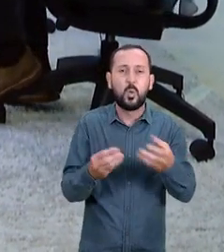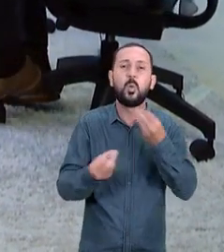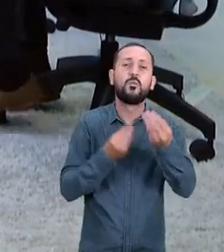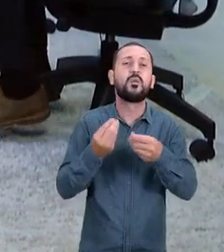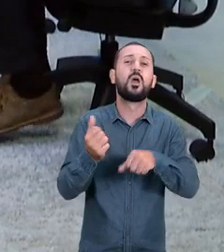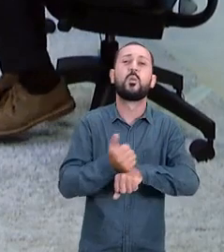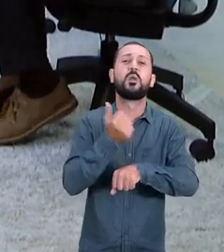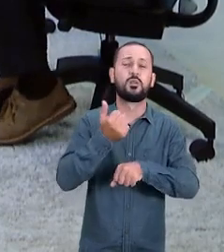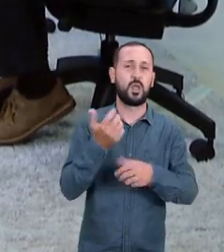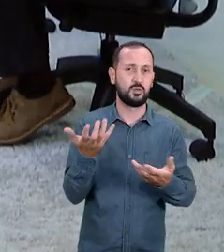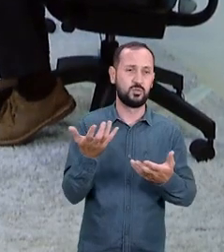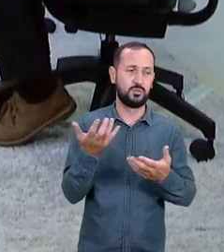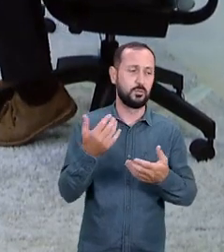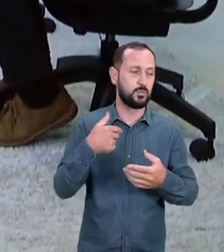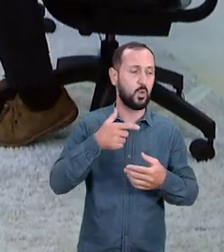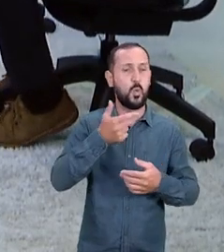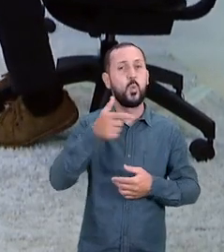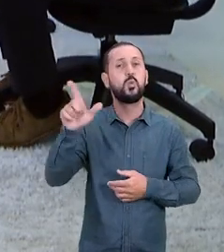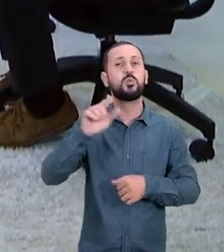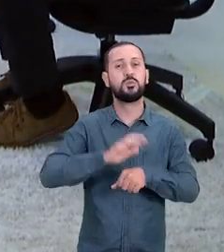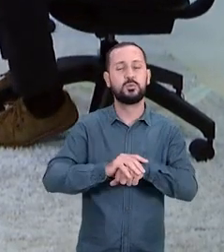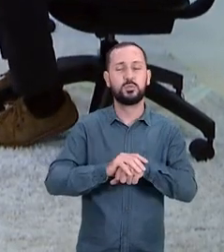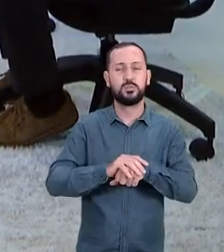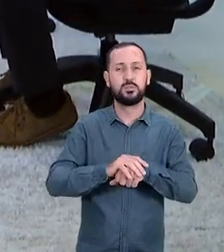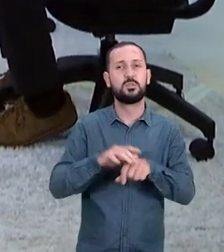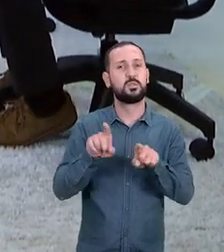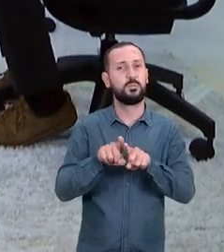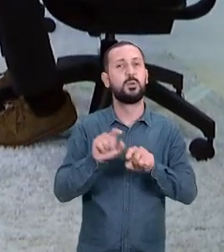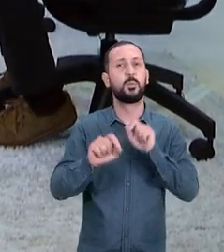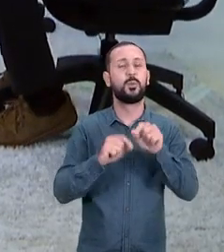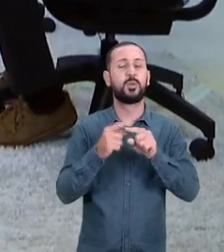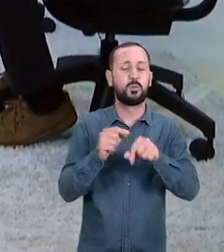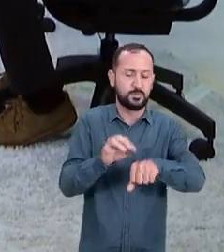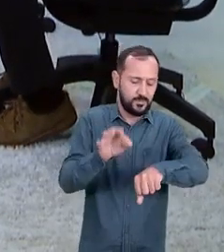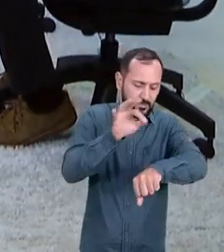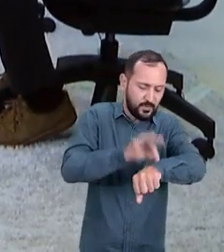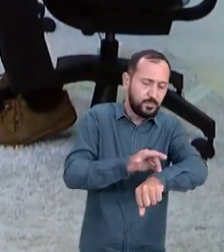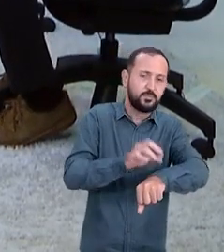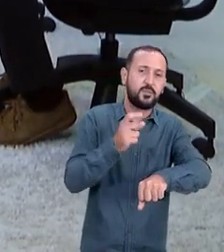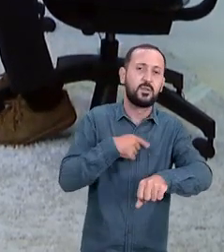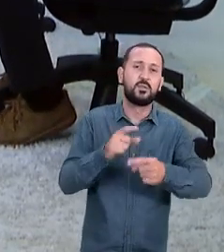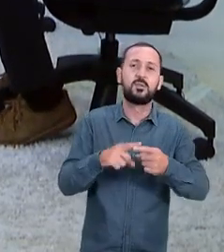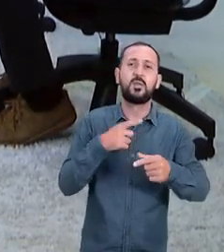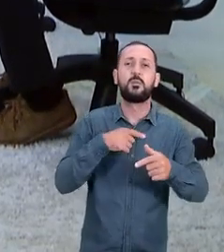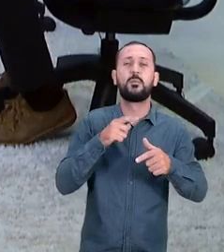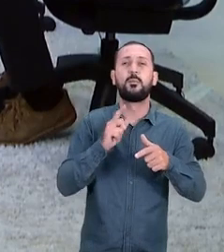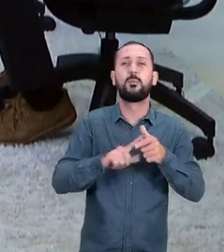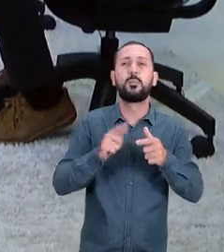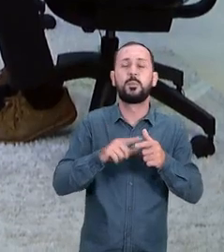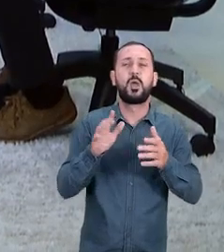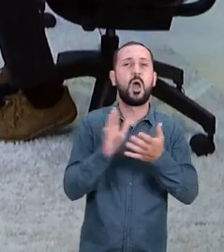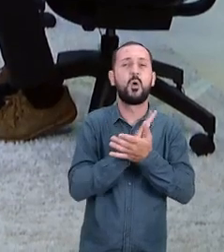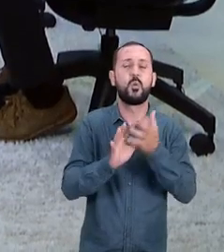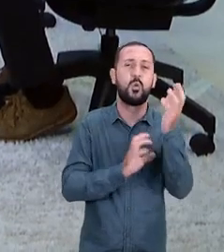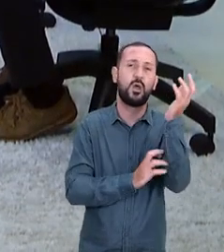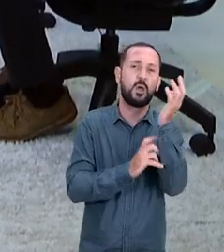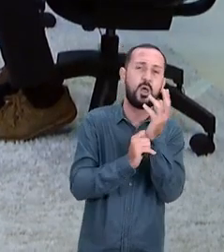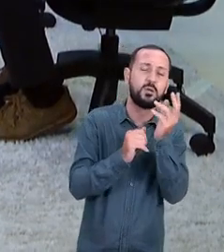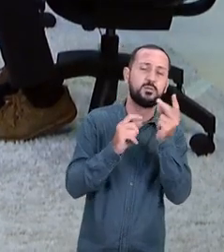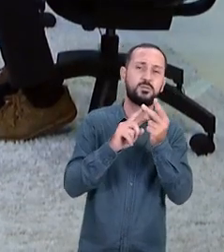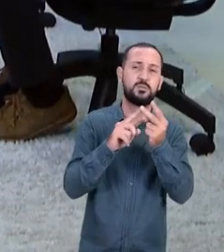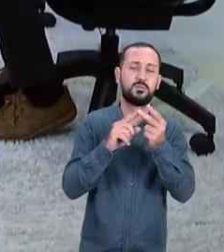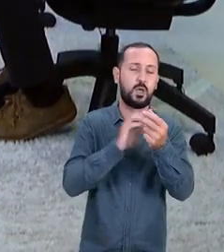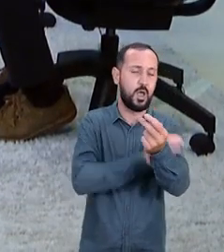pessoa? Porque tem outras doenças também, né? Porque o mosquitinho vai lá, a pessoa tem problema de câncer, problema